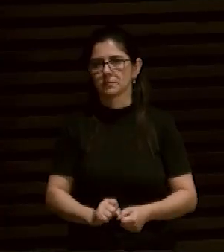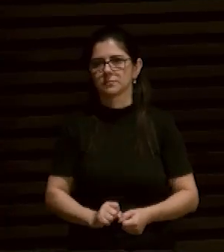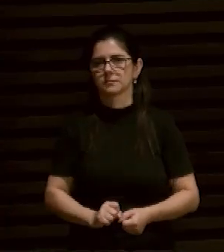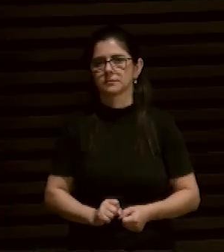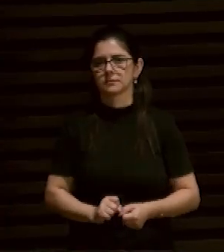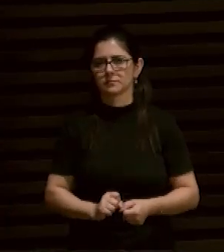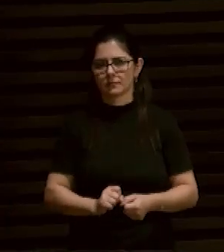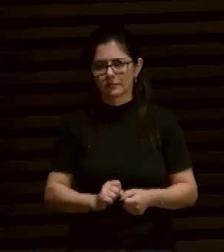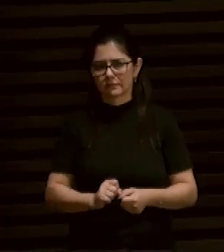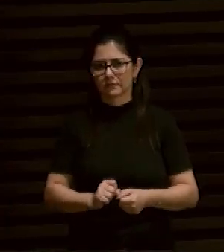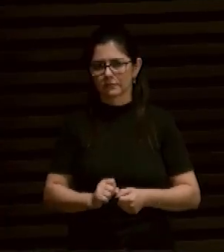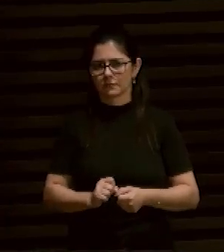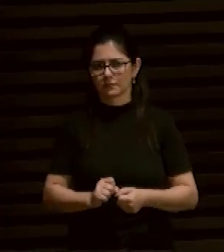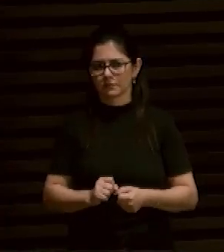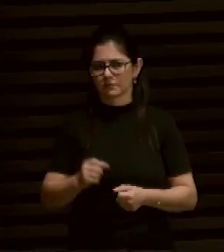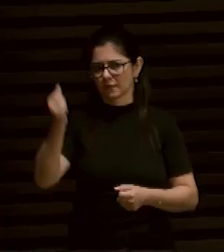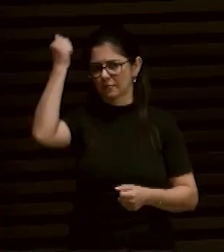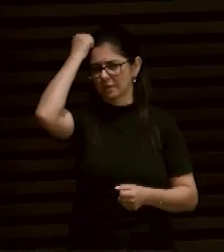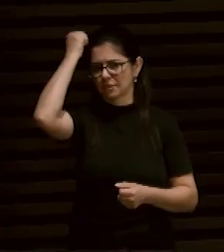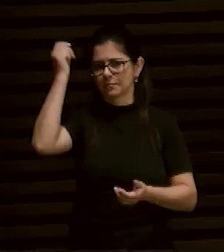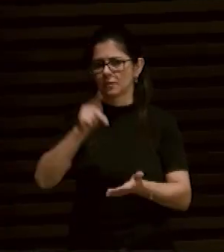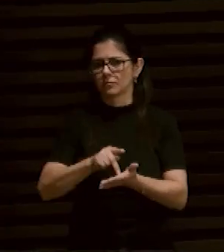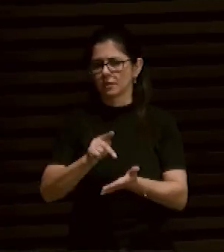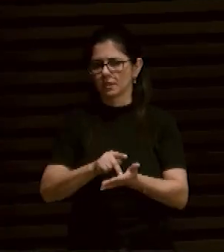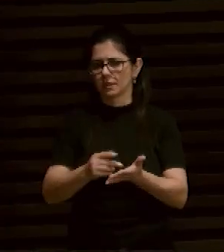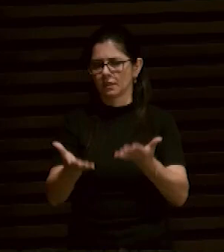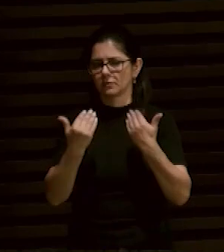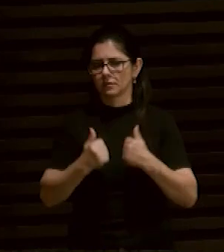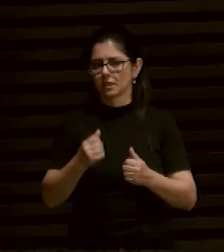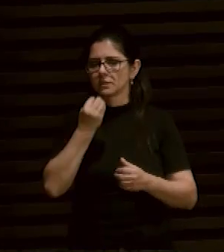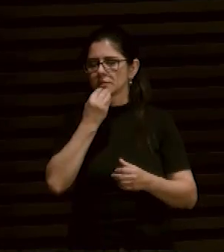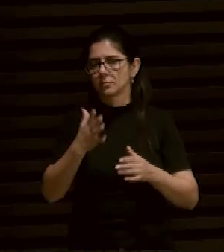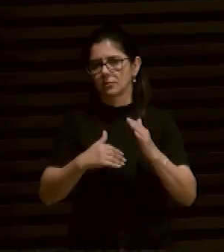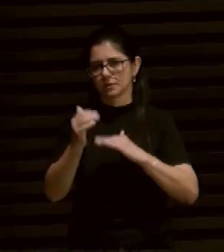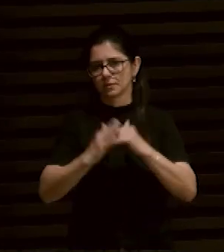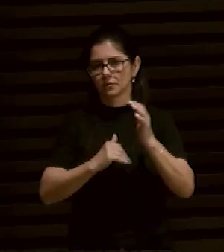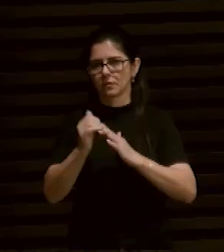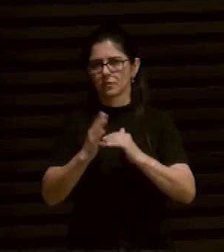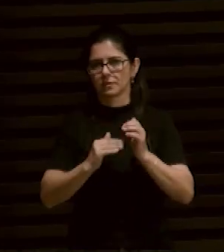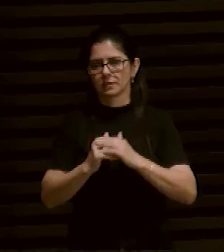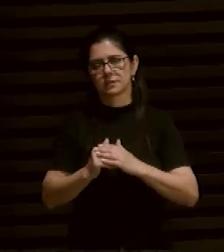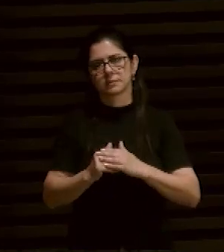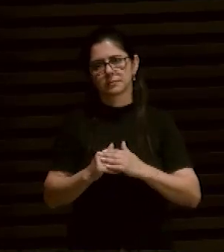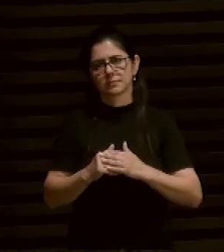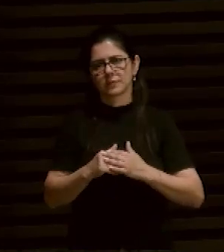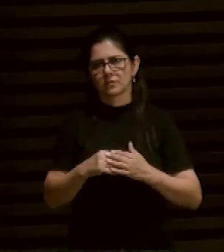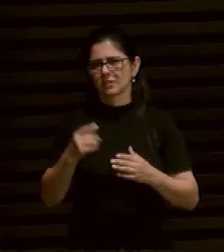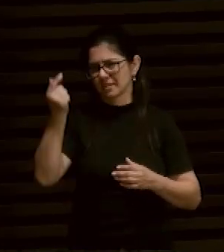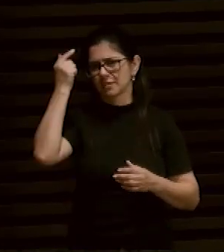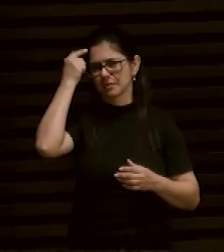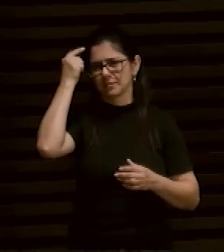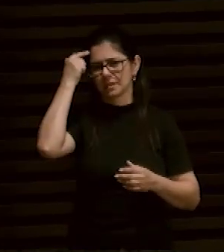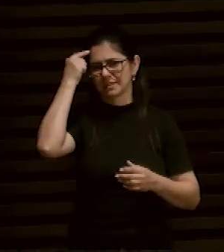genuíno traz boas obras. Eu não quero falar, meus irmãos, que nós temos que repensar. Não,